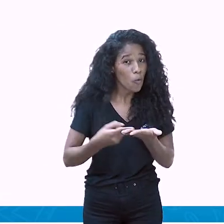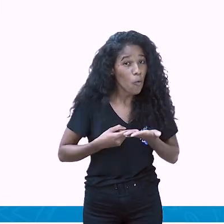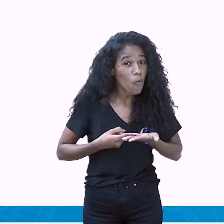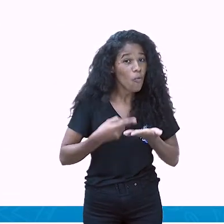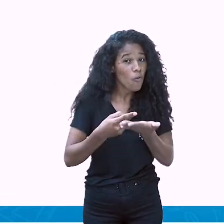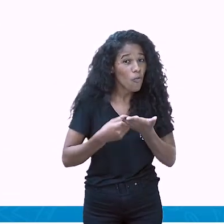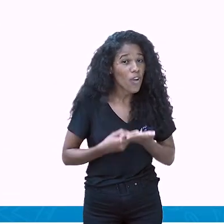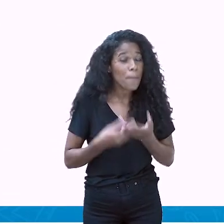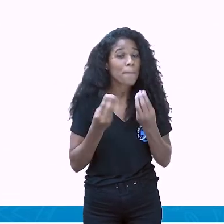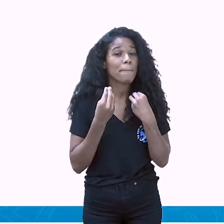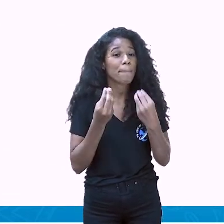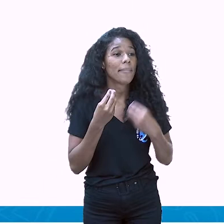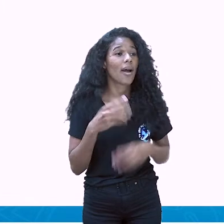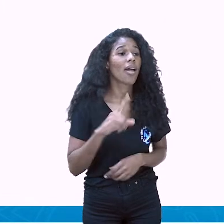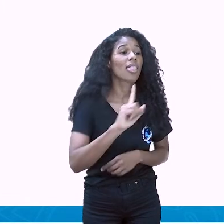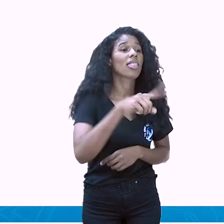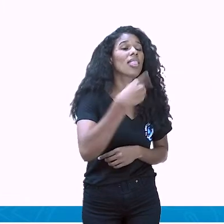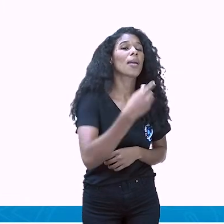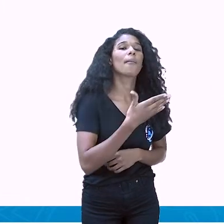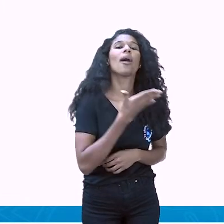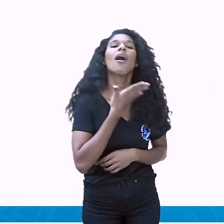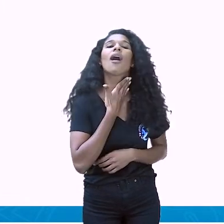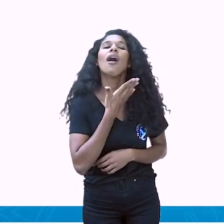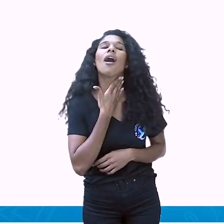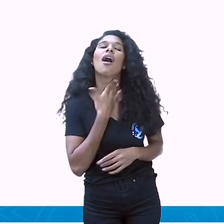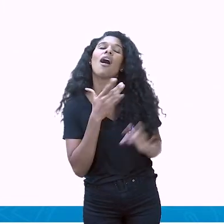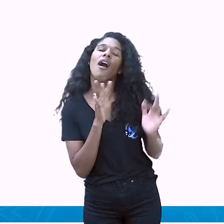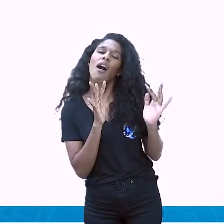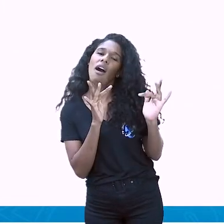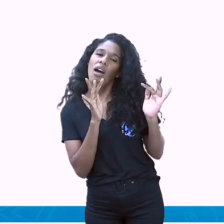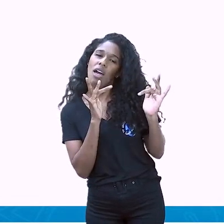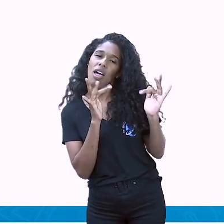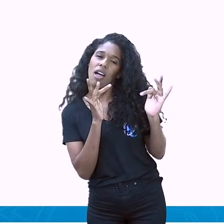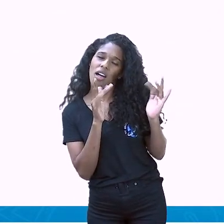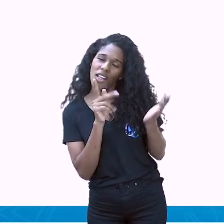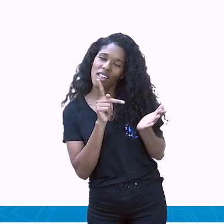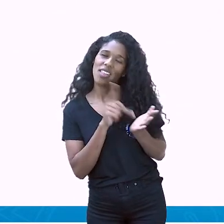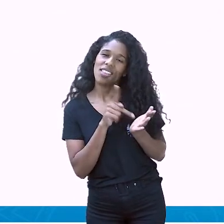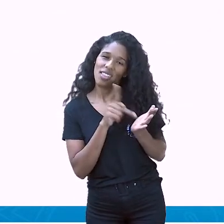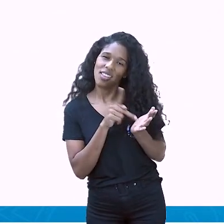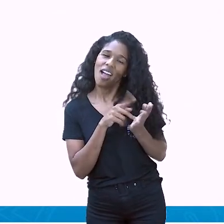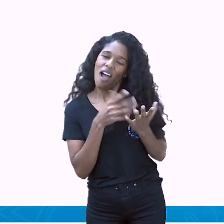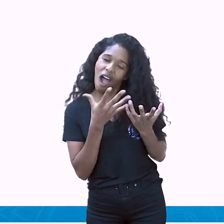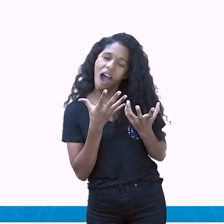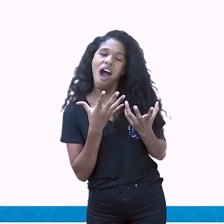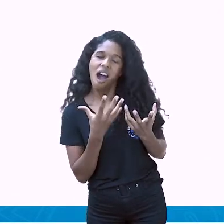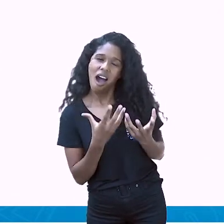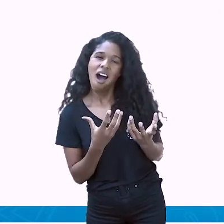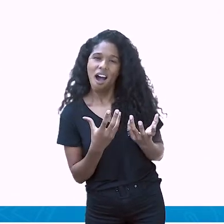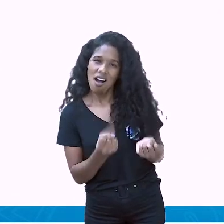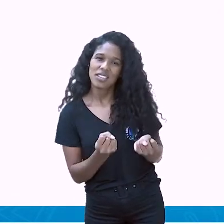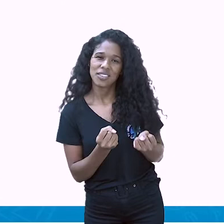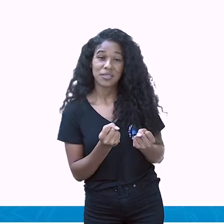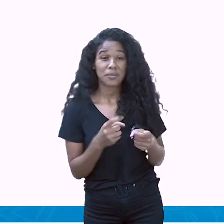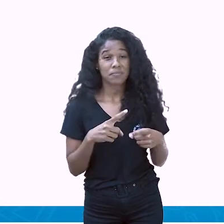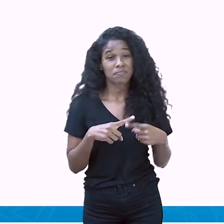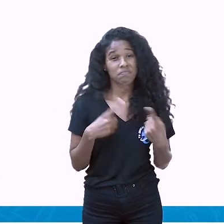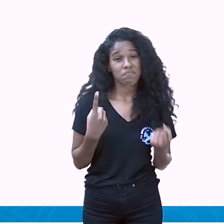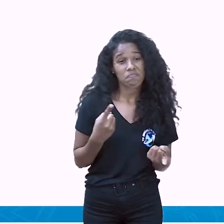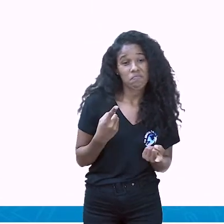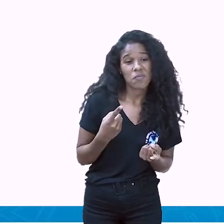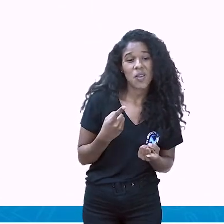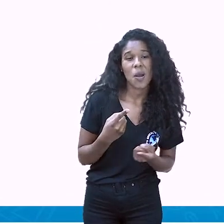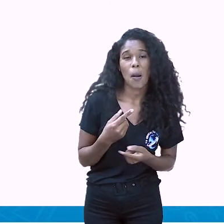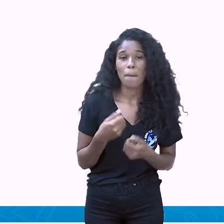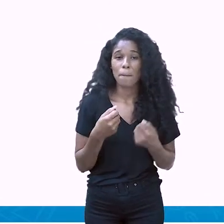era bonitinha, ele queria, né? Faltava-lhe jeito de dizer, tinha que escrever um bilhete respondendo e era mais